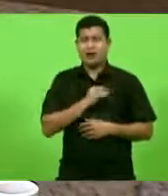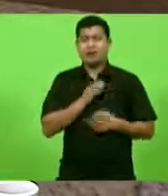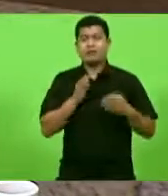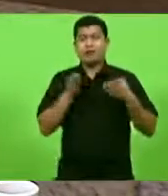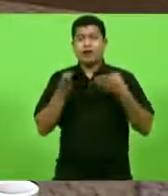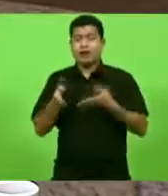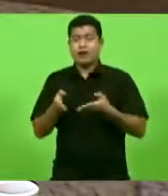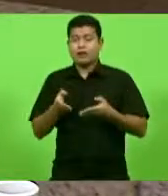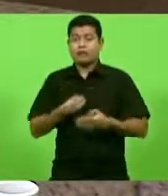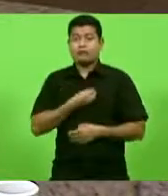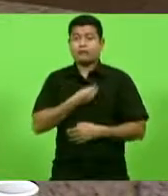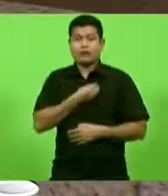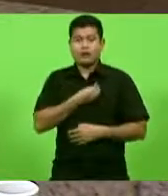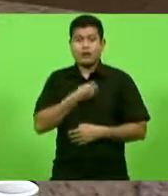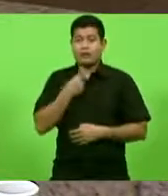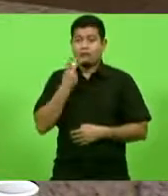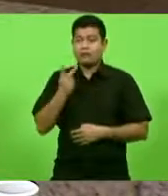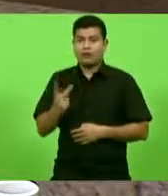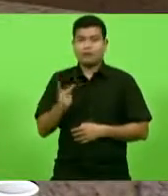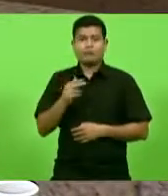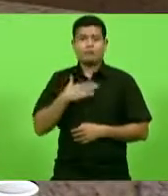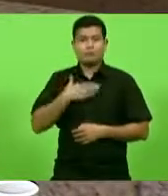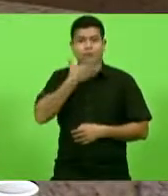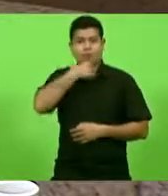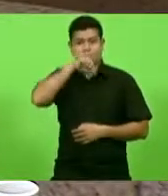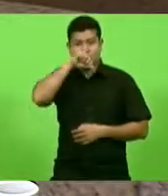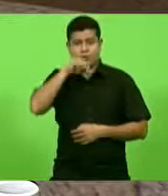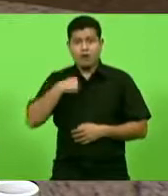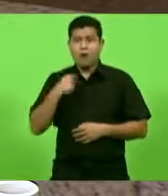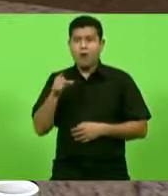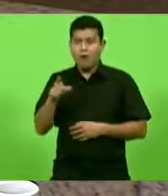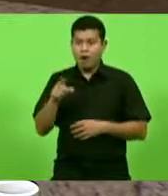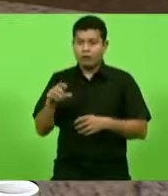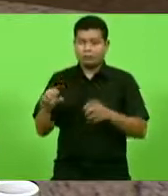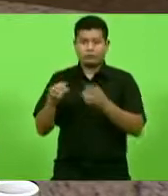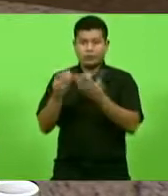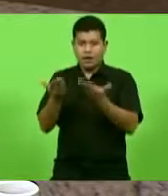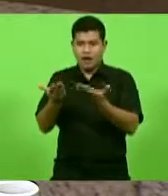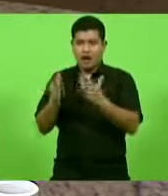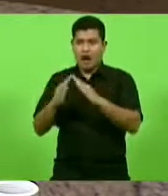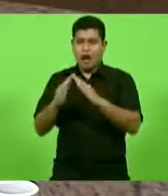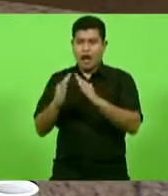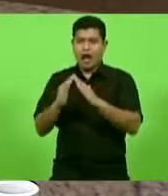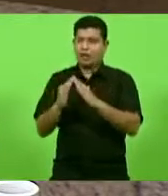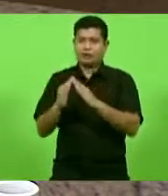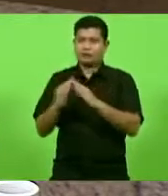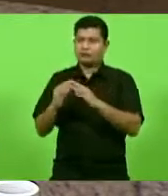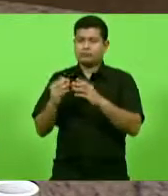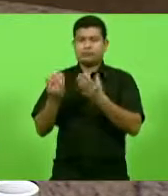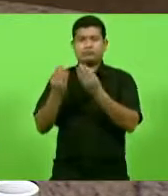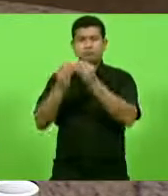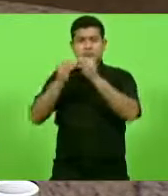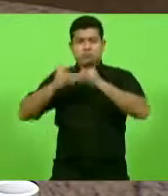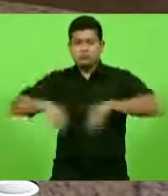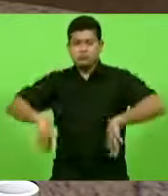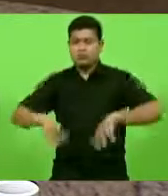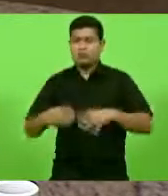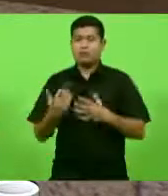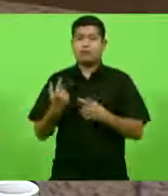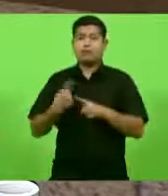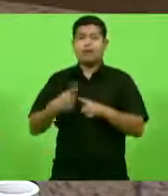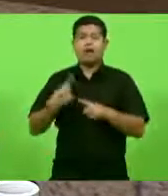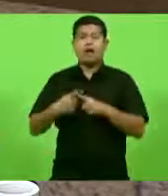casa vai ser demolida para passar a BR-470. E a minha casa foi demolida justamente